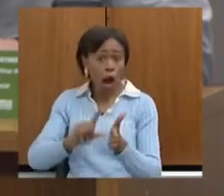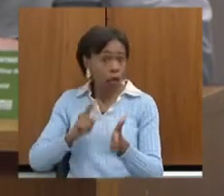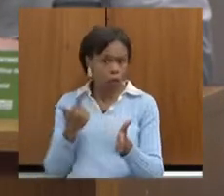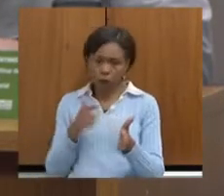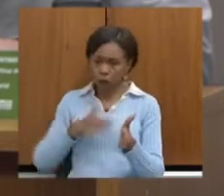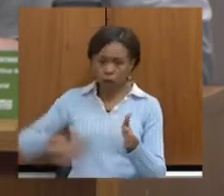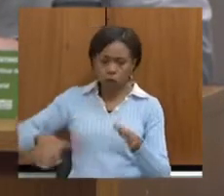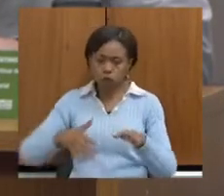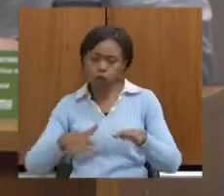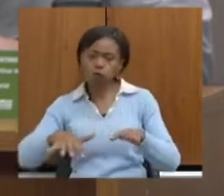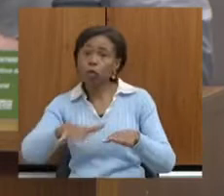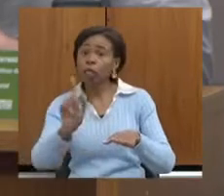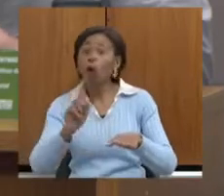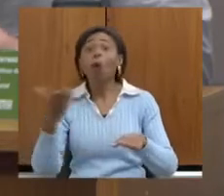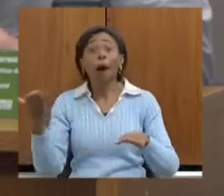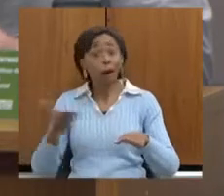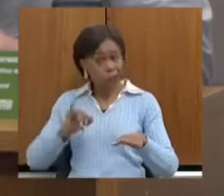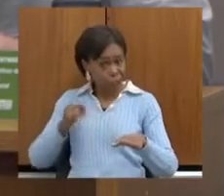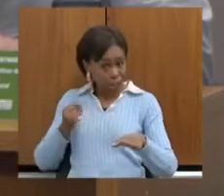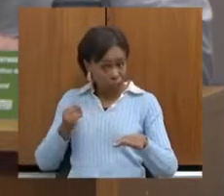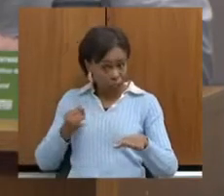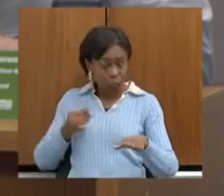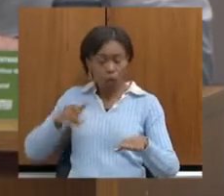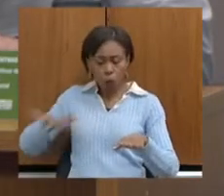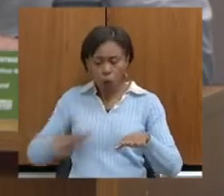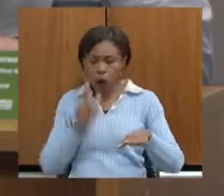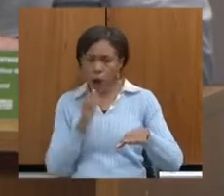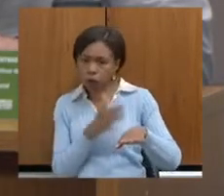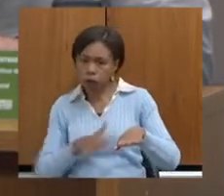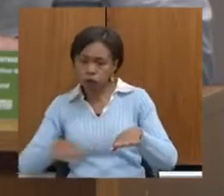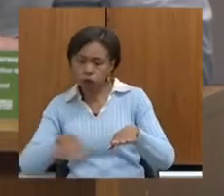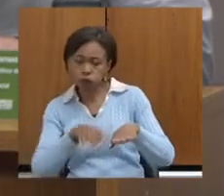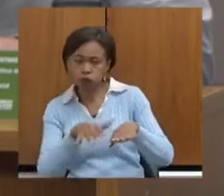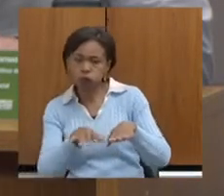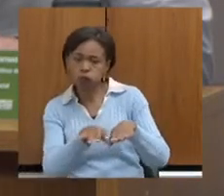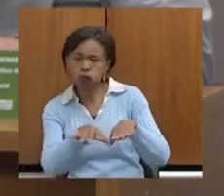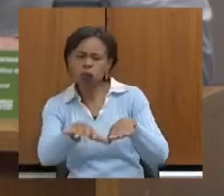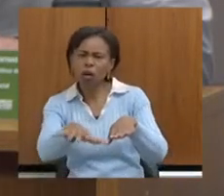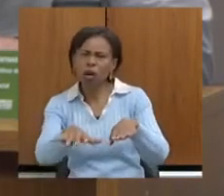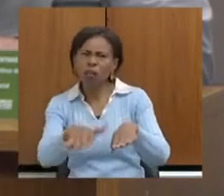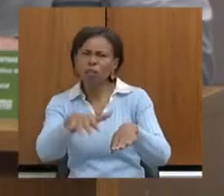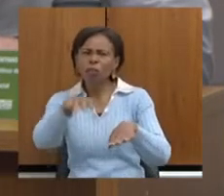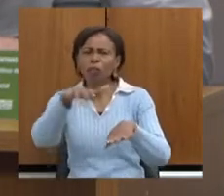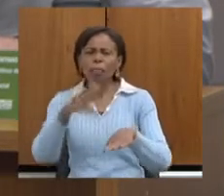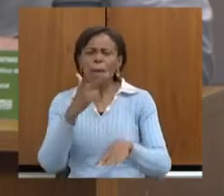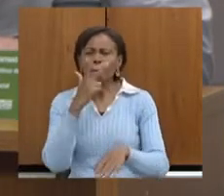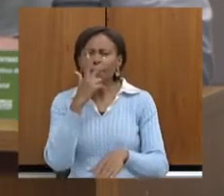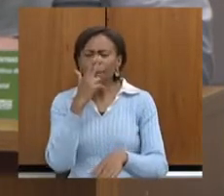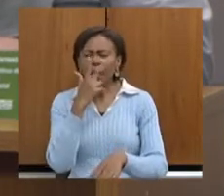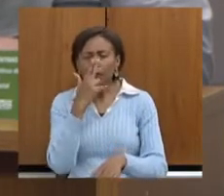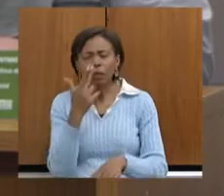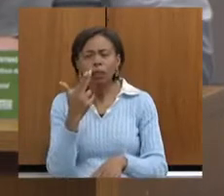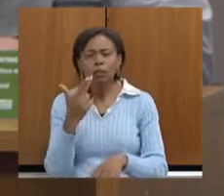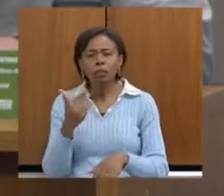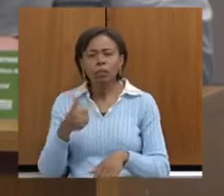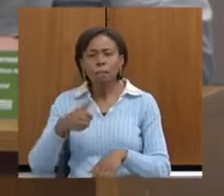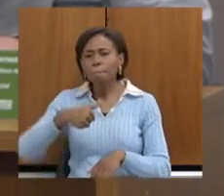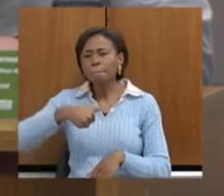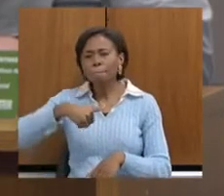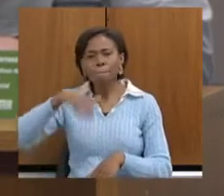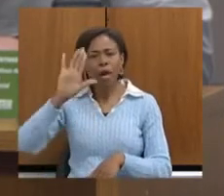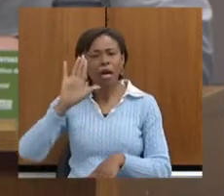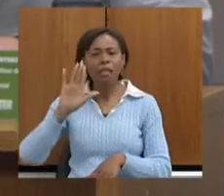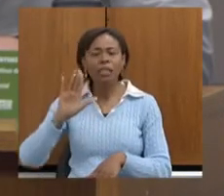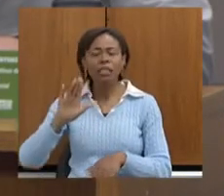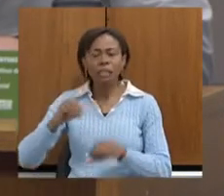esse em janeiro agora foi água E se for fazer um cálculo Parece que foi bem mais